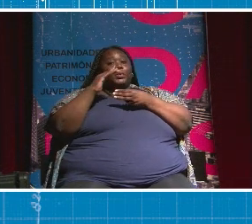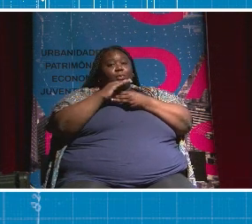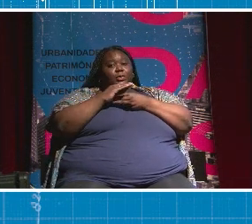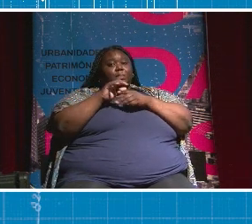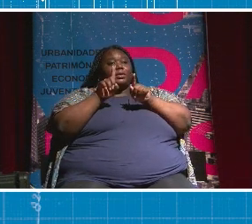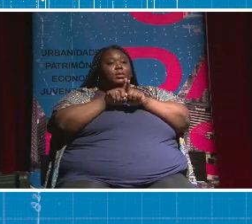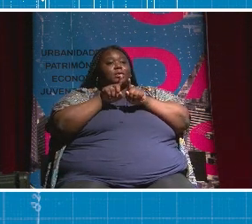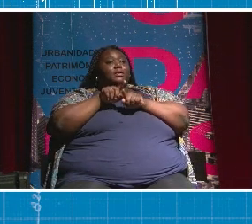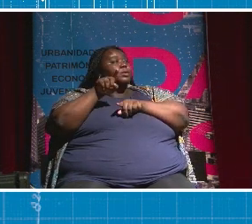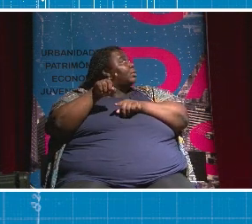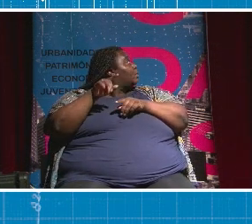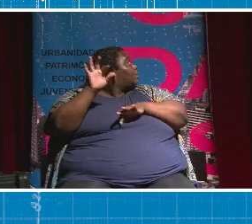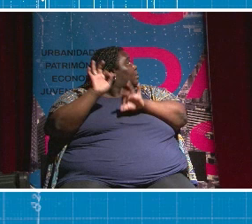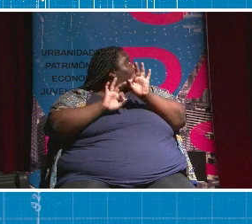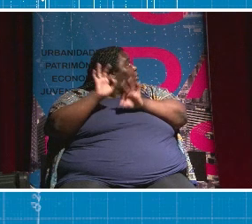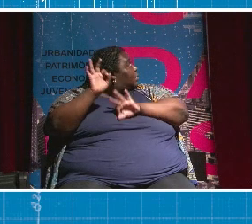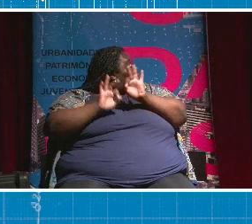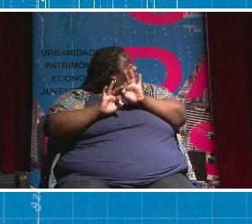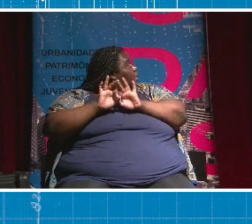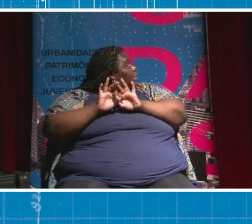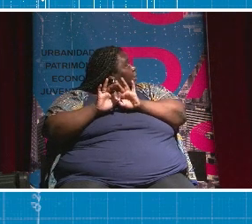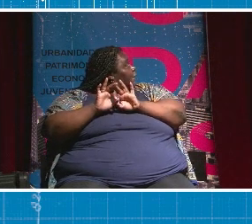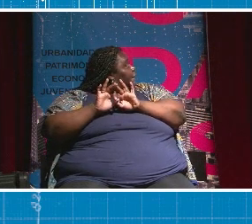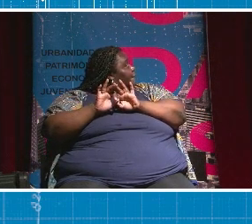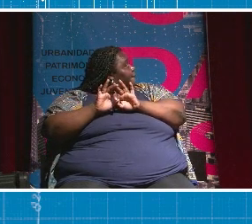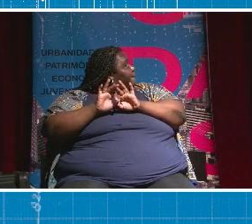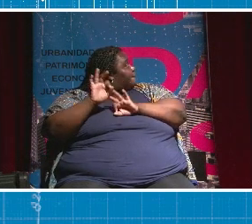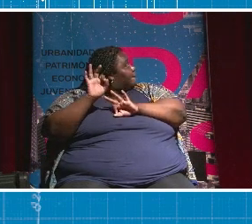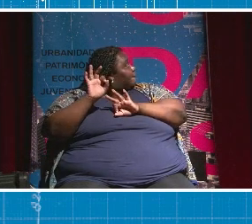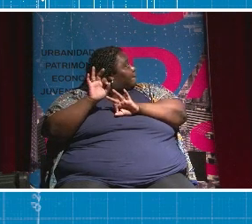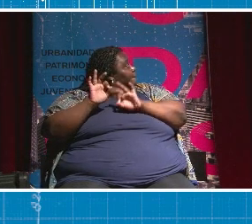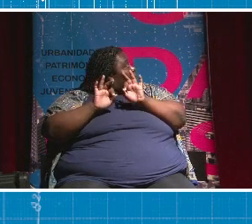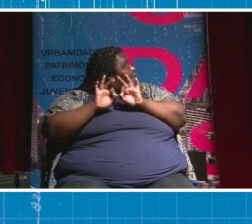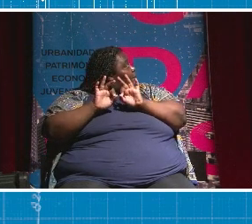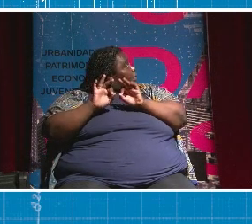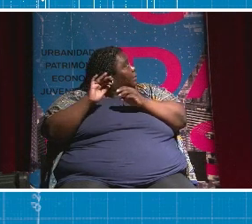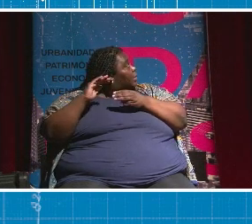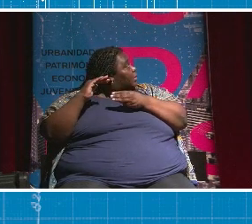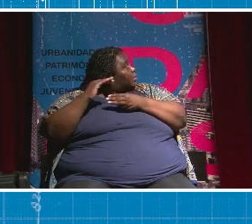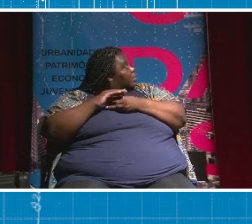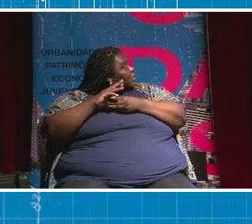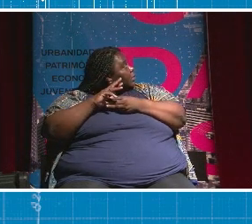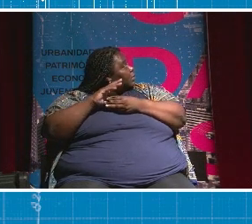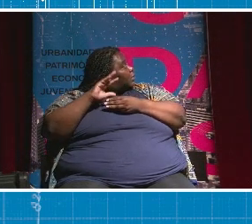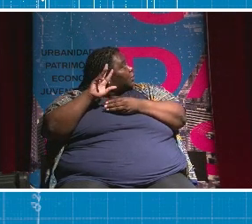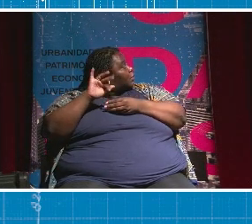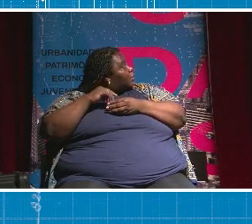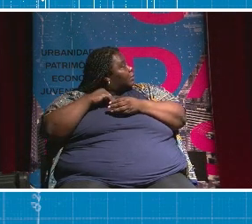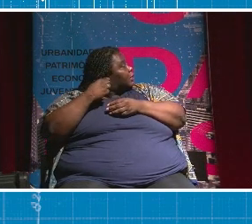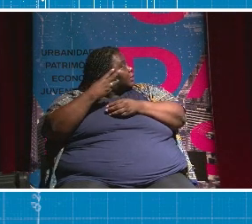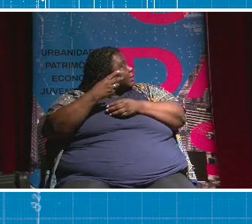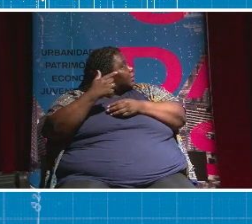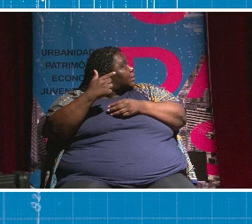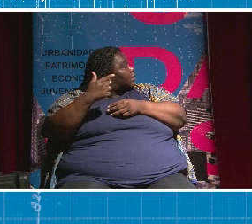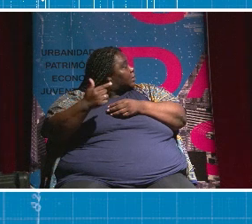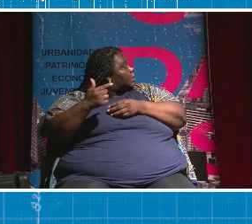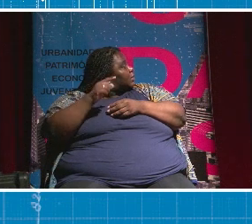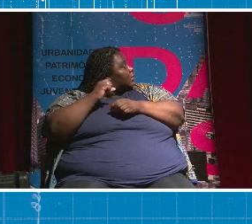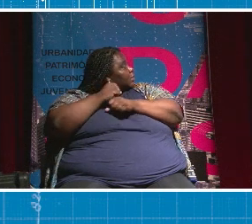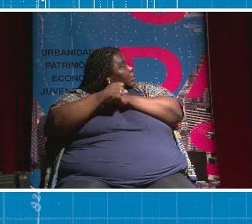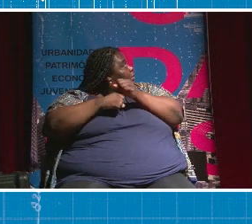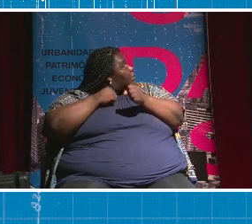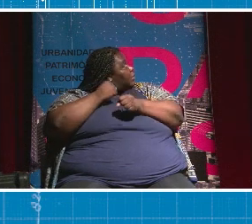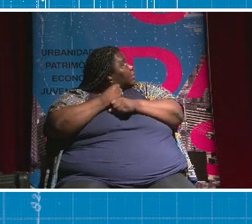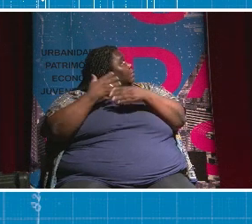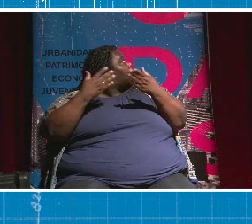programa Cátedras ele já existe há 30 anos, 32 anos, vai fazer, aliás, 31, vai fazer 32 anos o ano que vem. E esse programa,